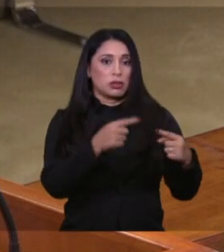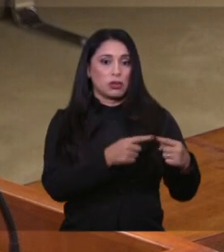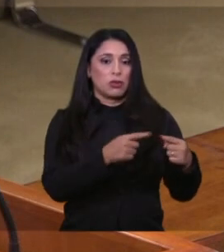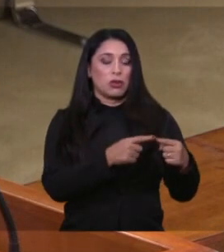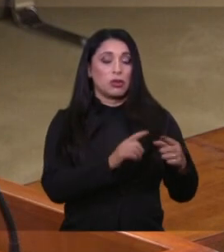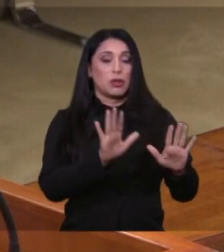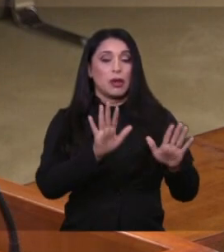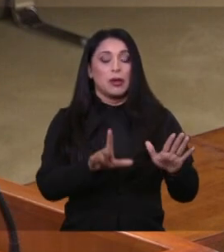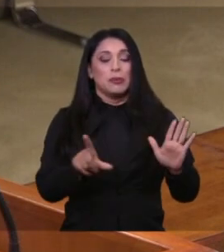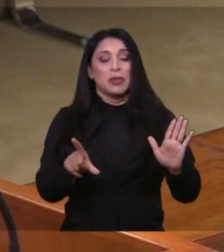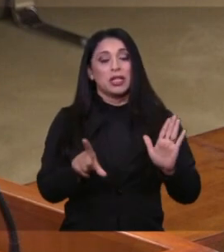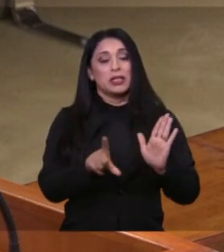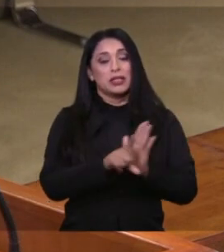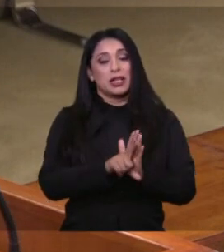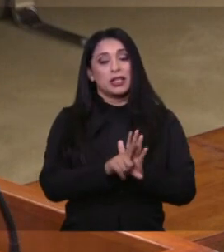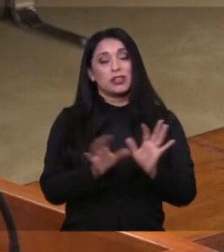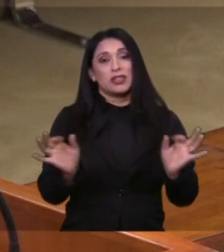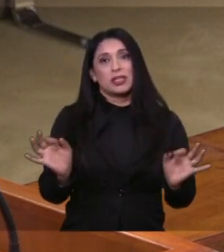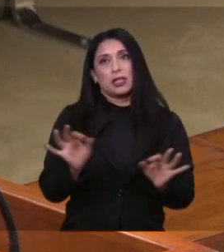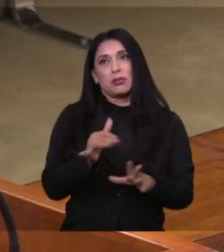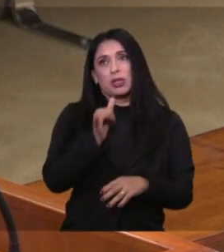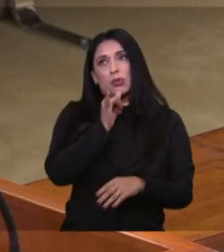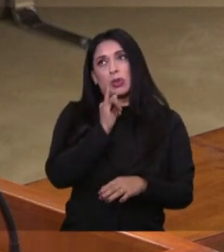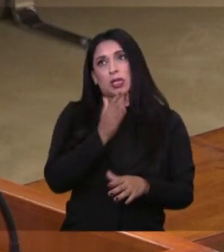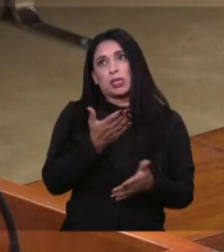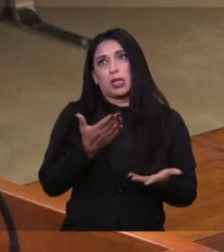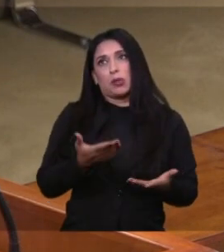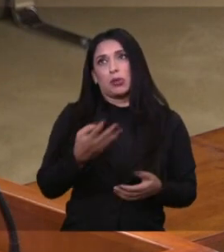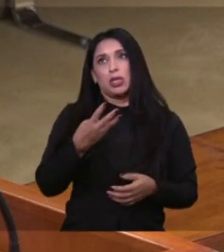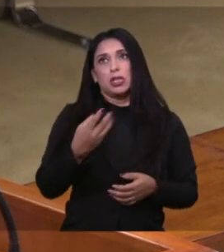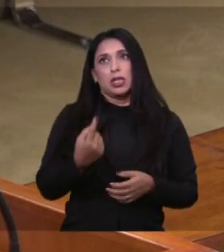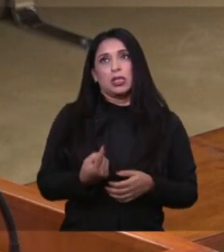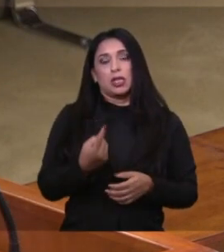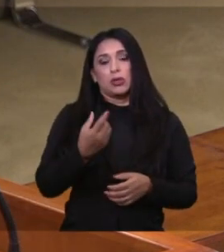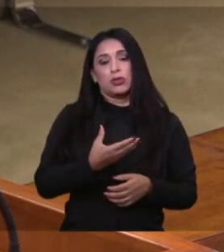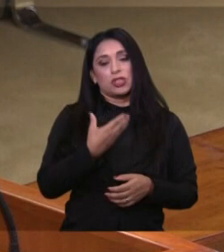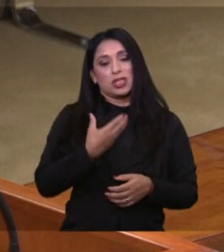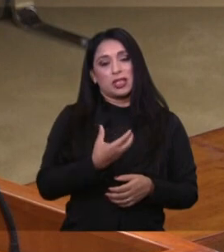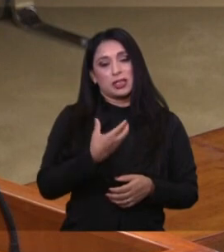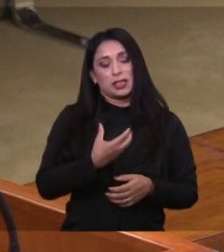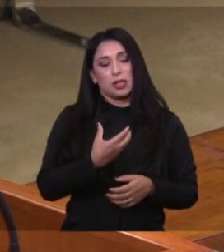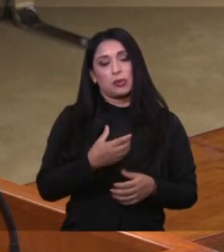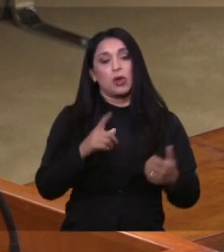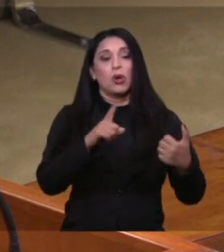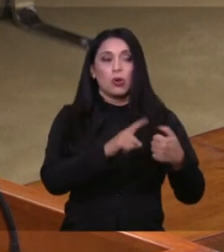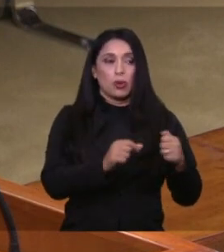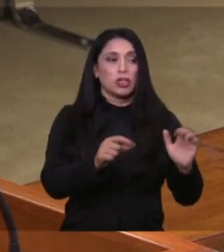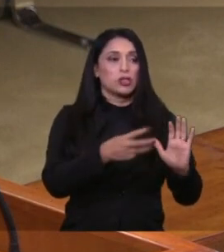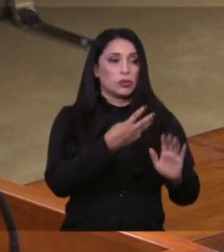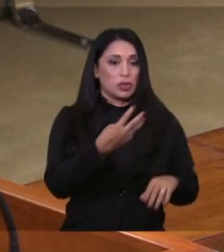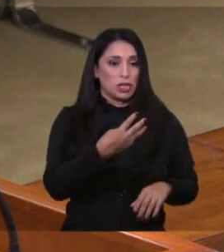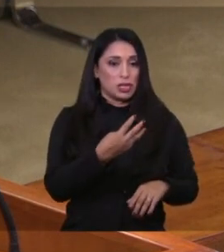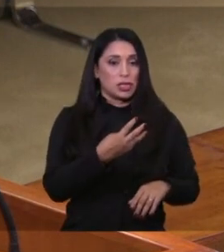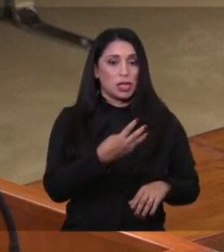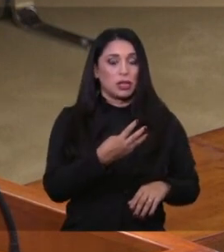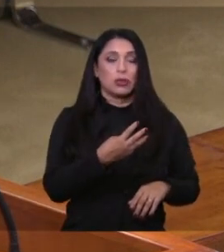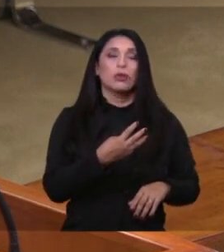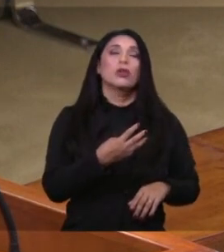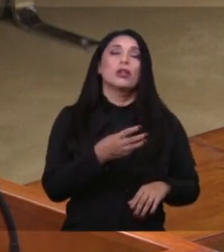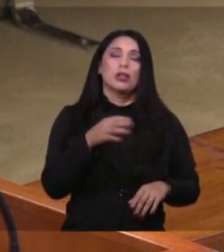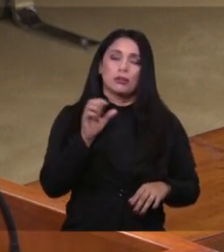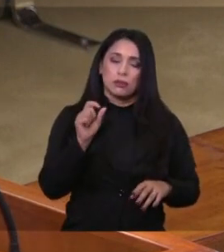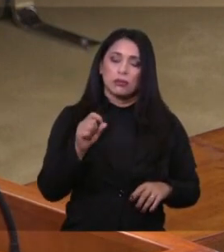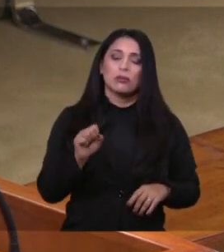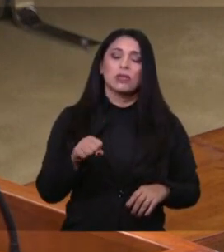a sua tramitação legislativa terminada, por exemplo, até 31 de dezembro, o artigo 3º, que é aqui questionado, determinaria